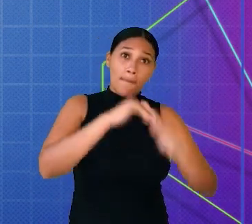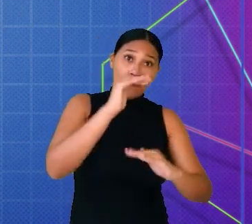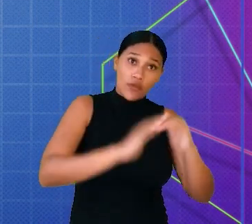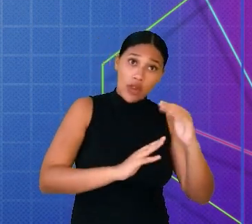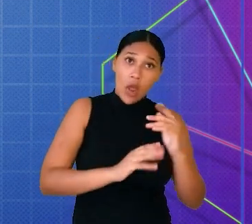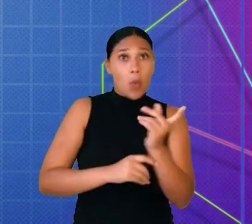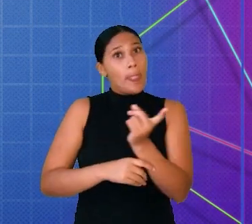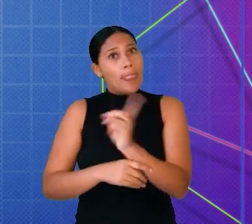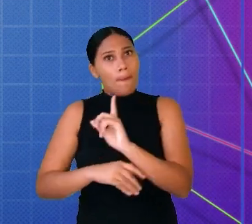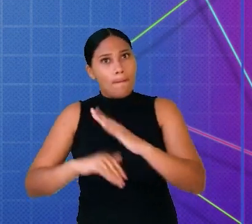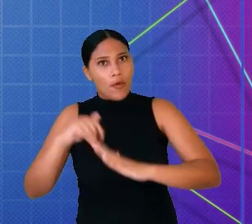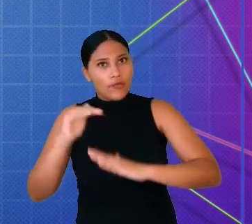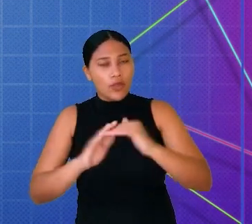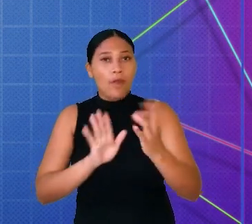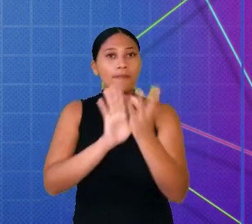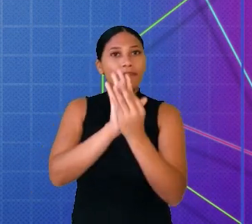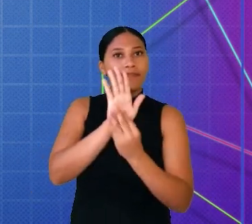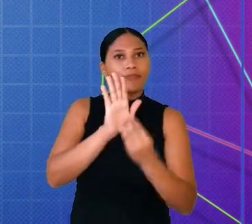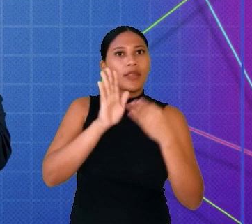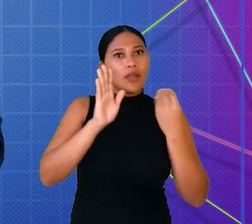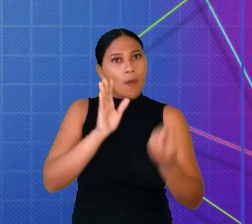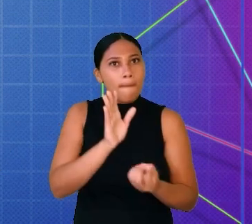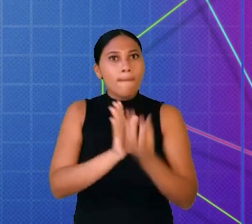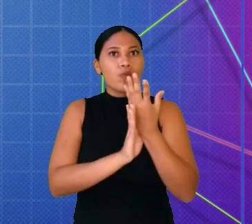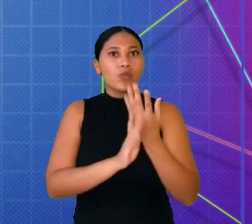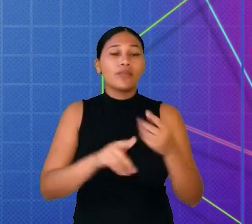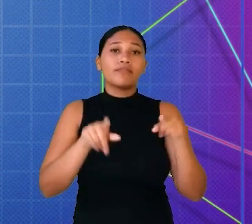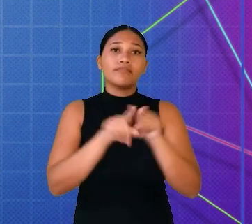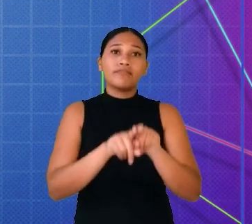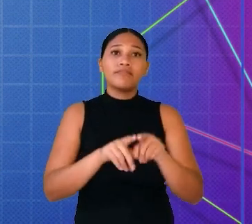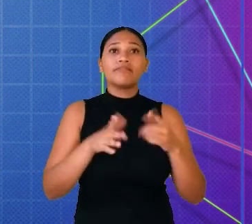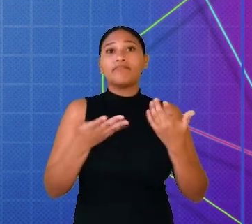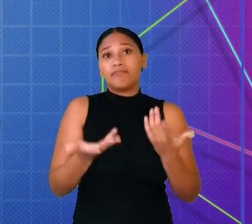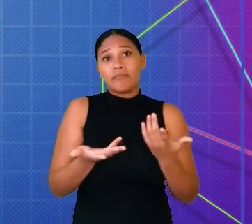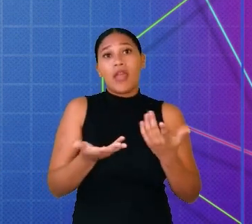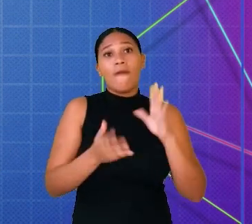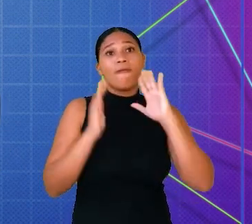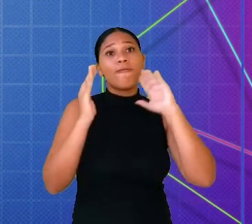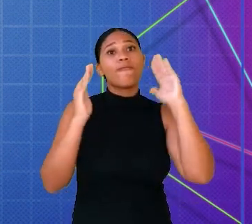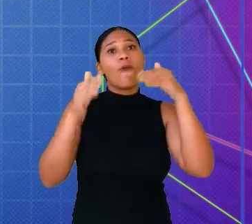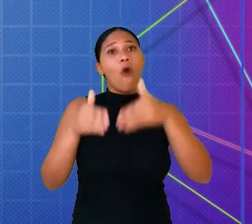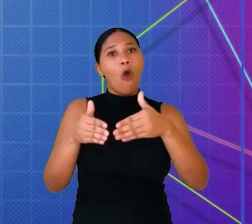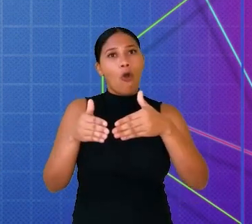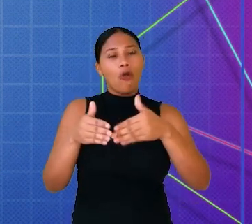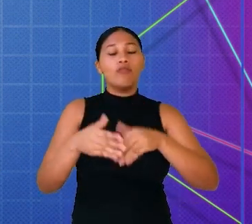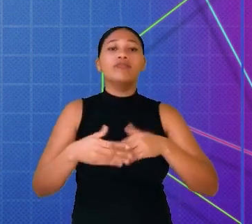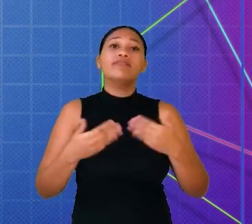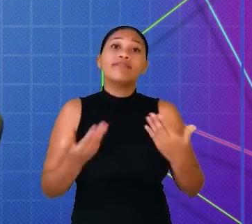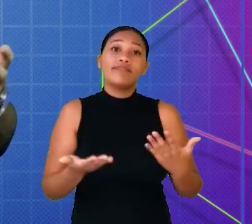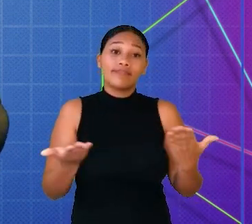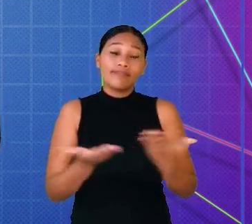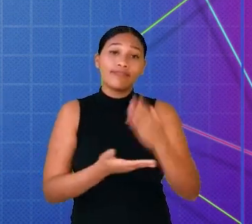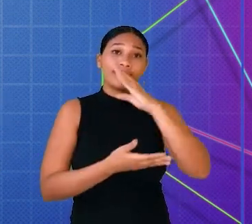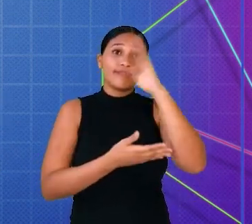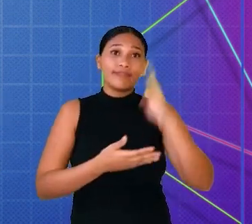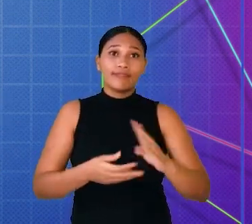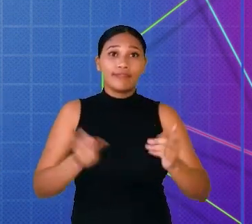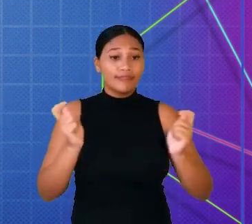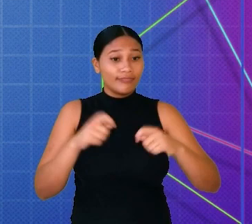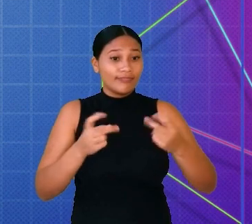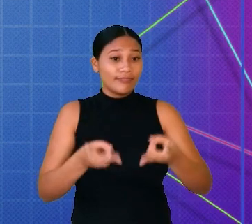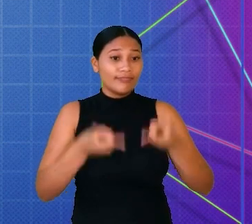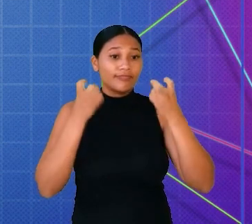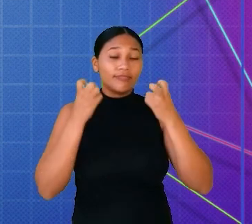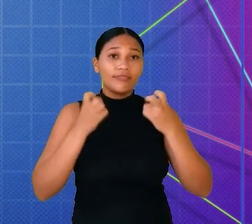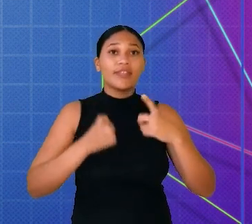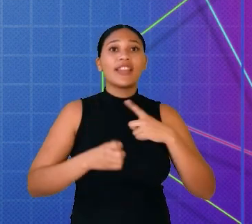amadores, profissionais, criadores de conteúdo que vão estar inseridos nesse mercado como ponto focal da produção. Hoje, no Brasil, nós